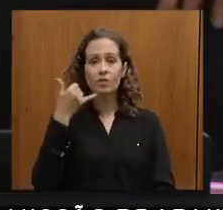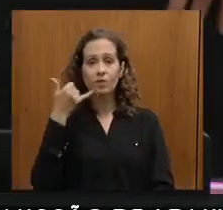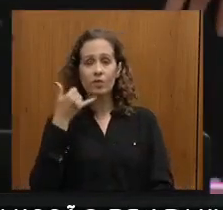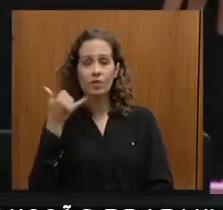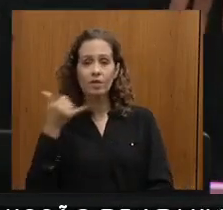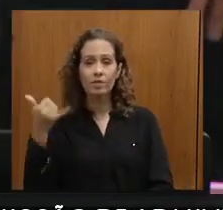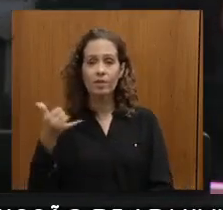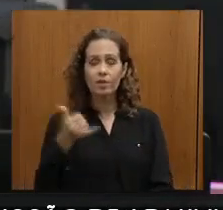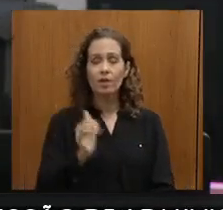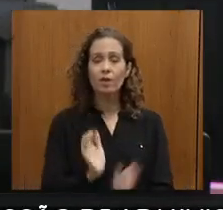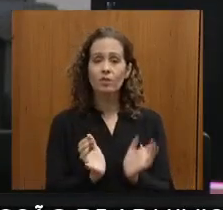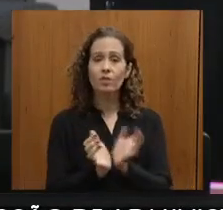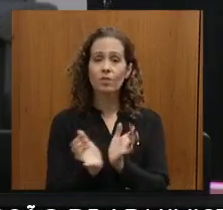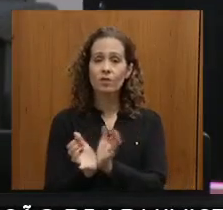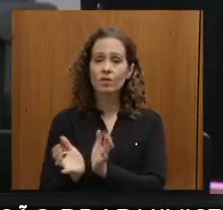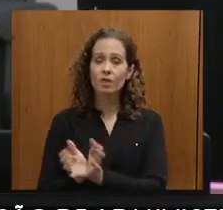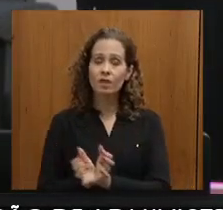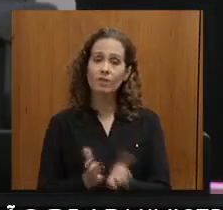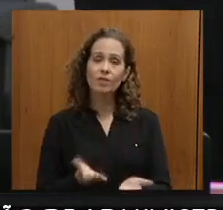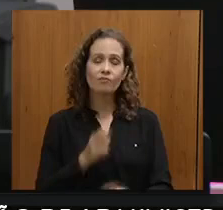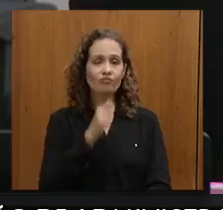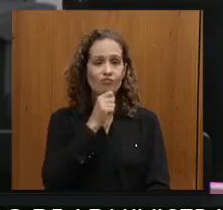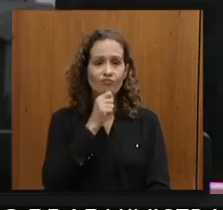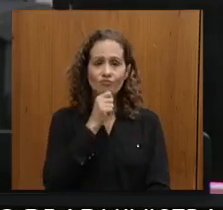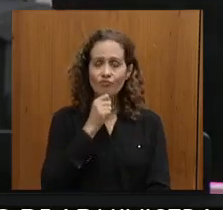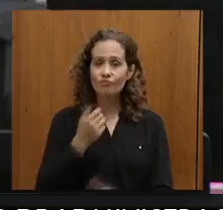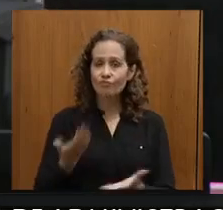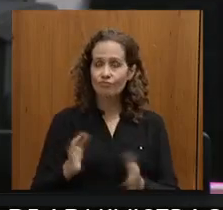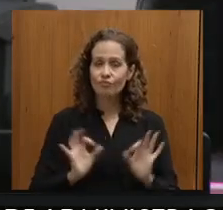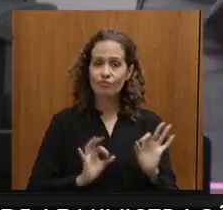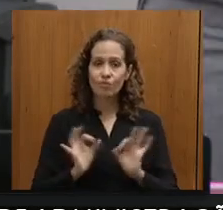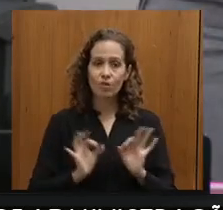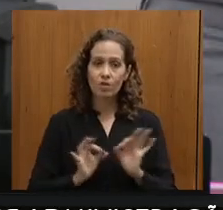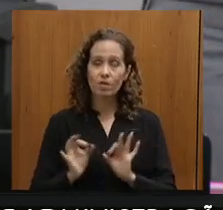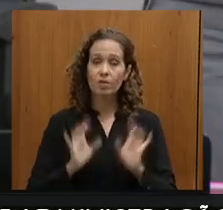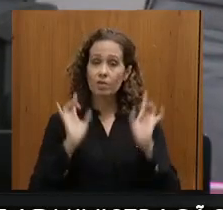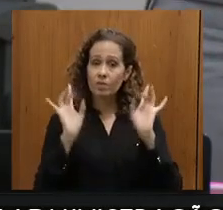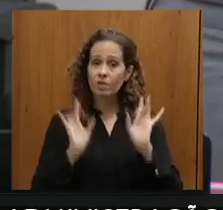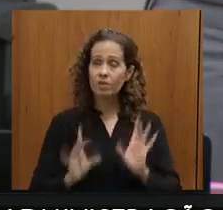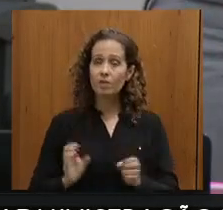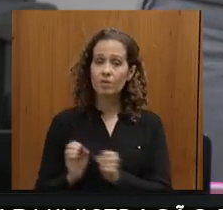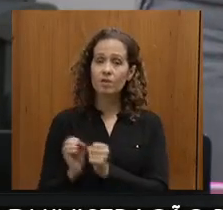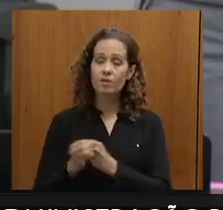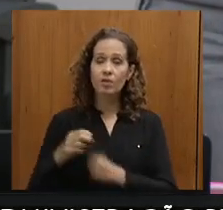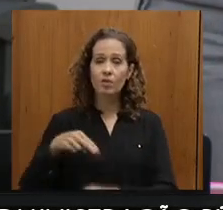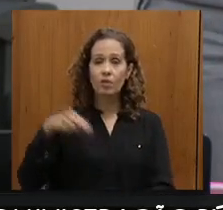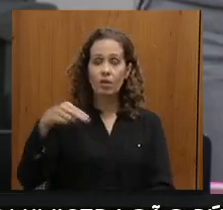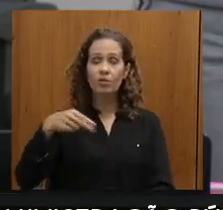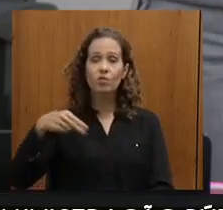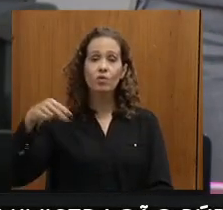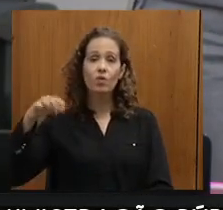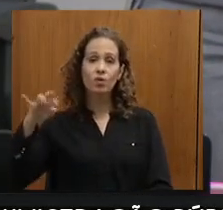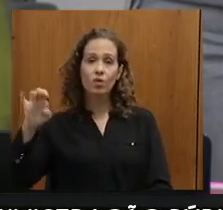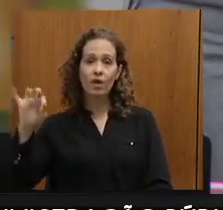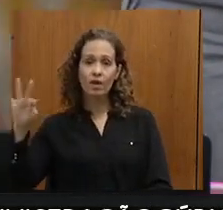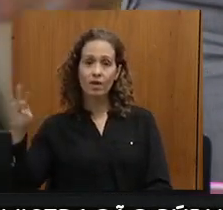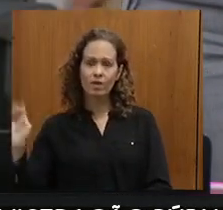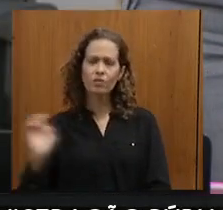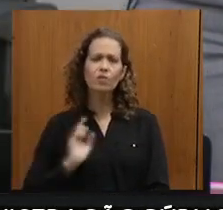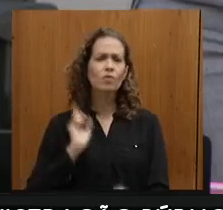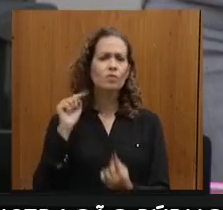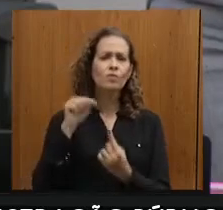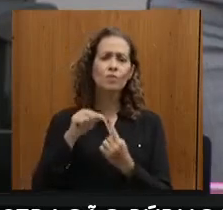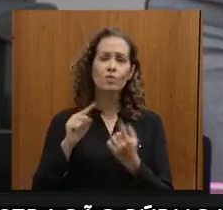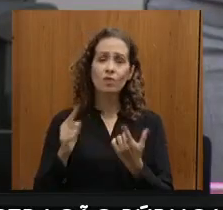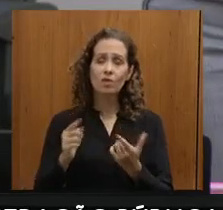às comunidades que ainda não foram atendidas pelo programa, em especial aos municípios do Norte, Noroeste e de Minas, com a finalidade